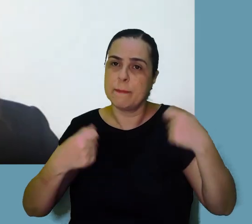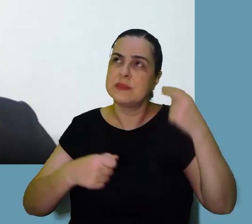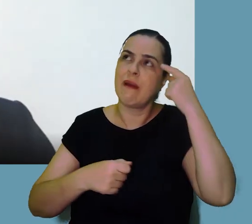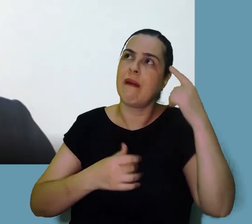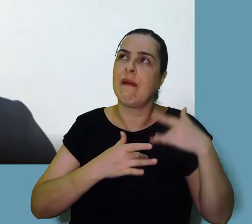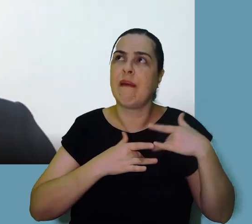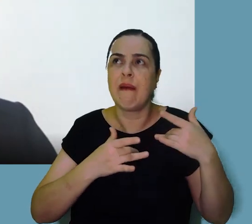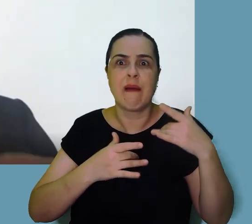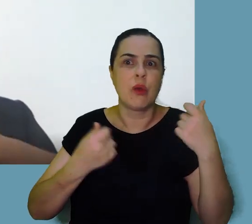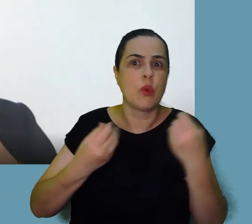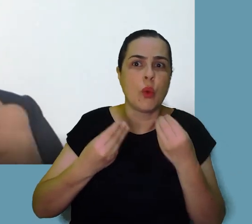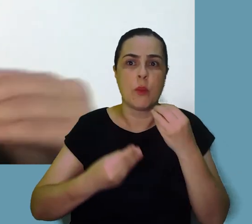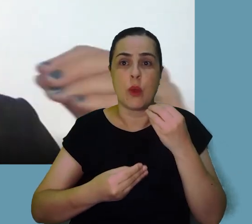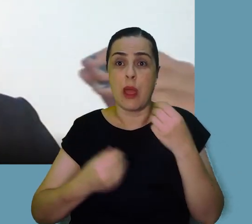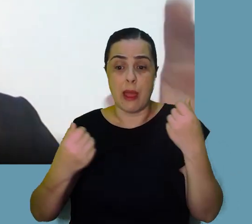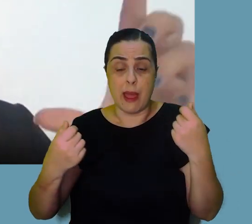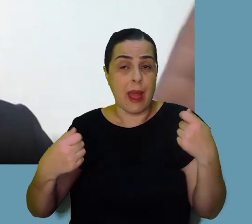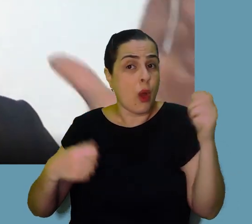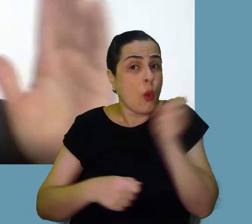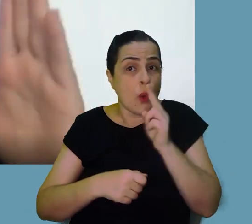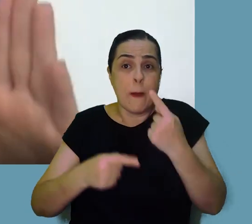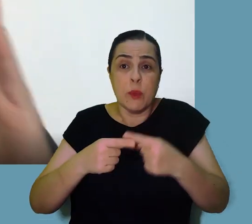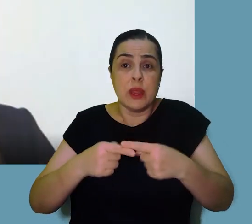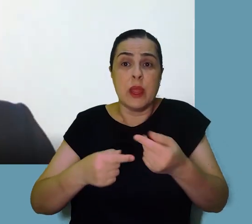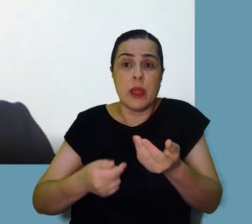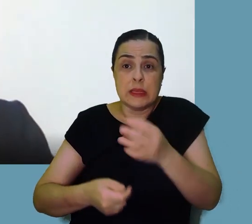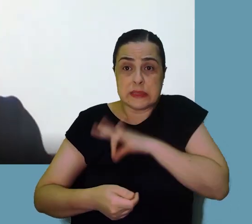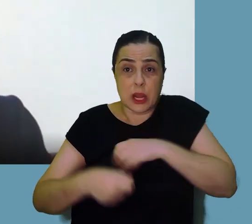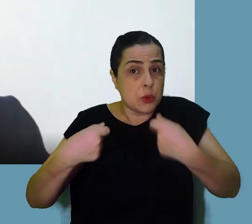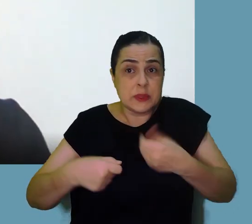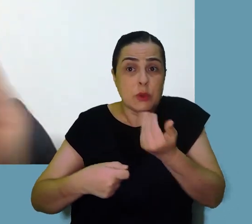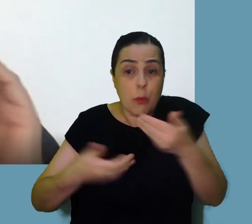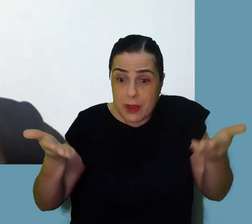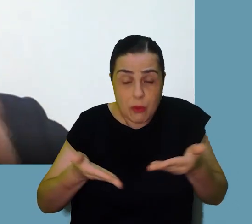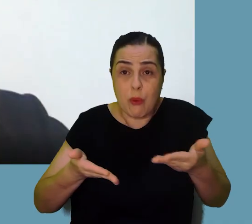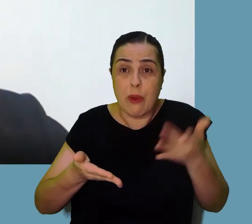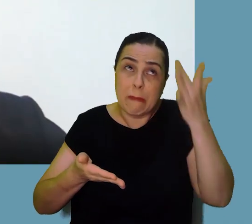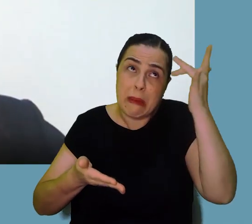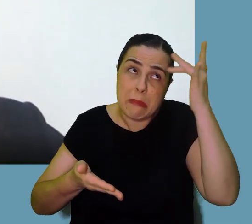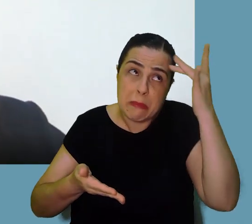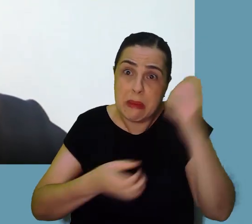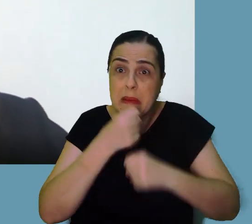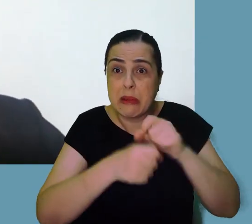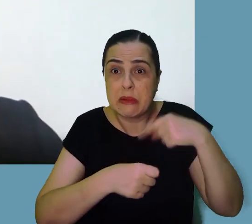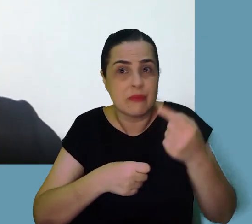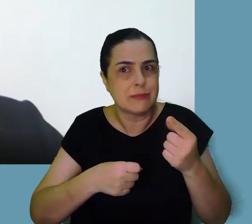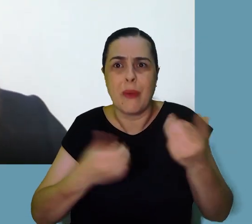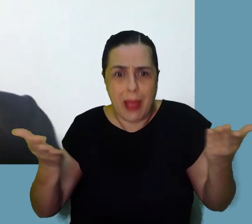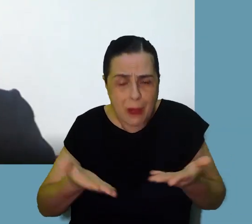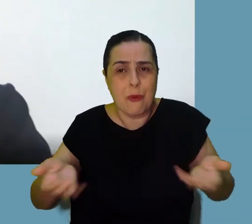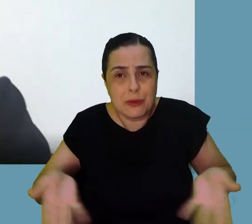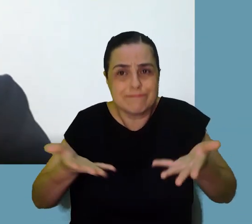Não daqui a 10 anos só. Então, a importância dessa régua, da gente ter efetivamente ações imediatas,